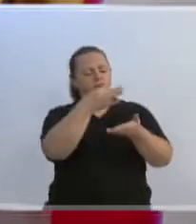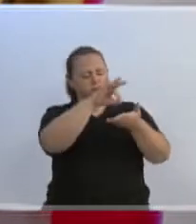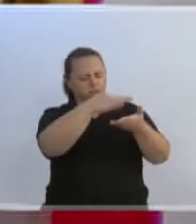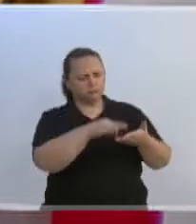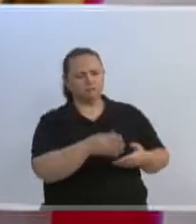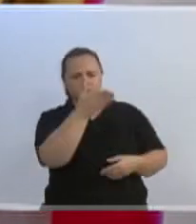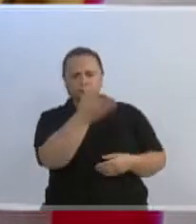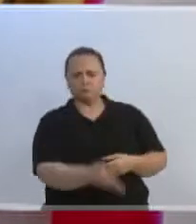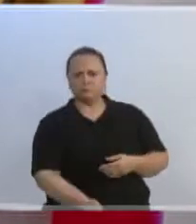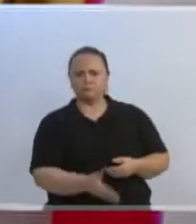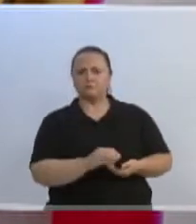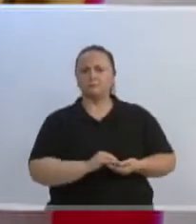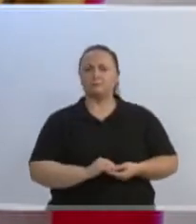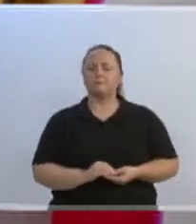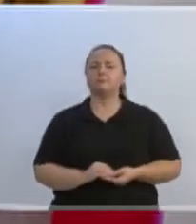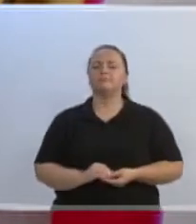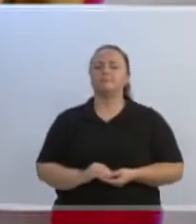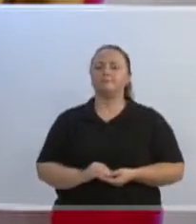Eu quero falar aqui